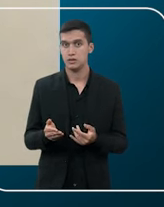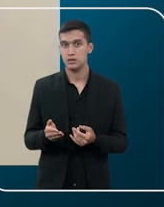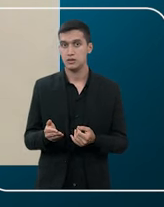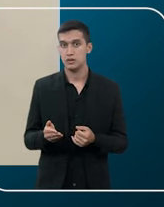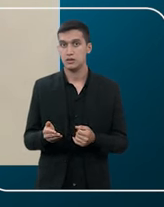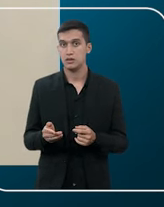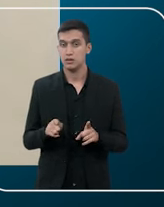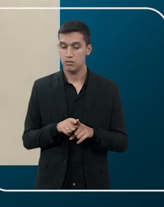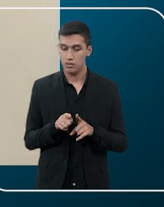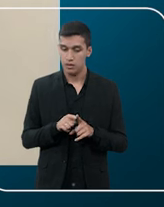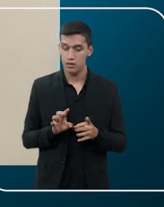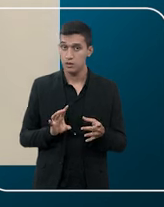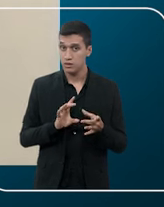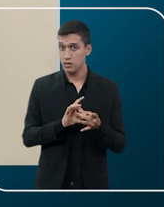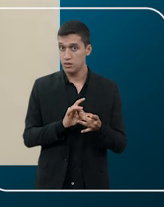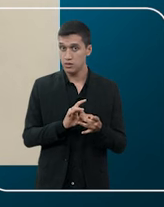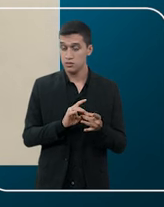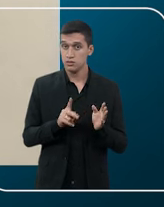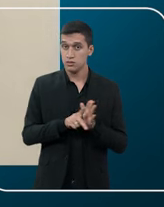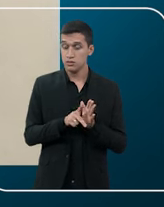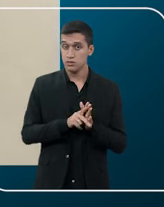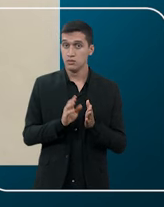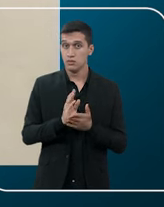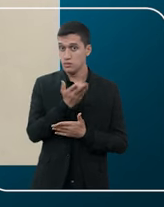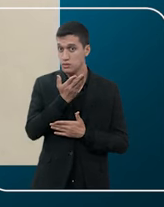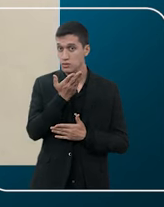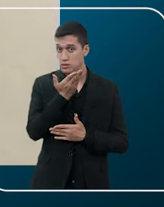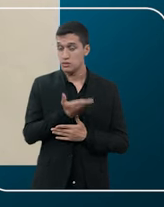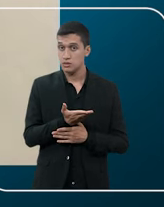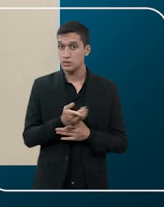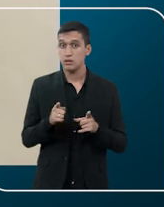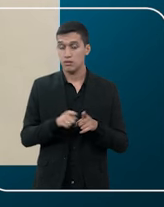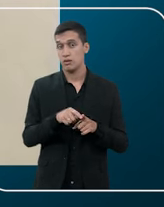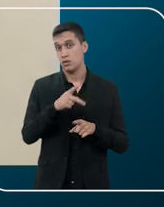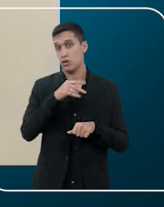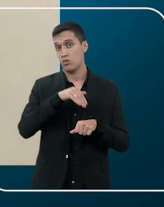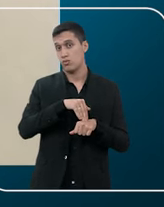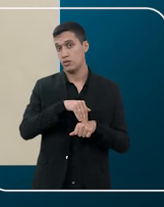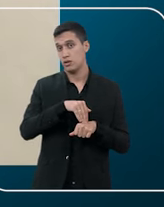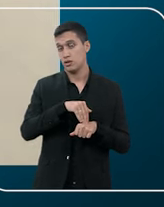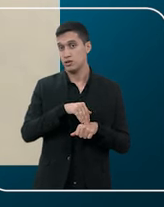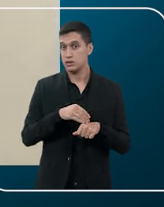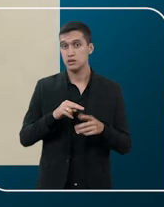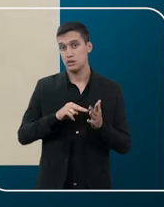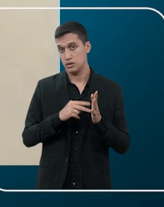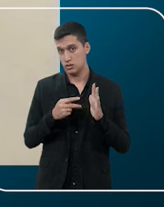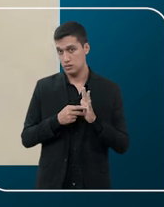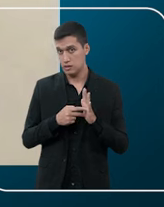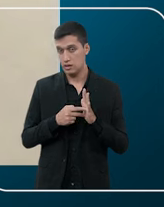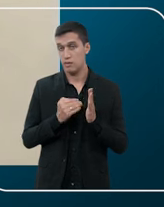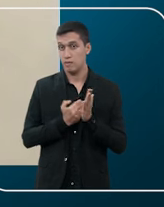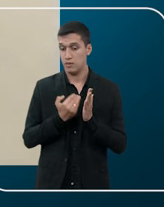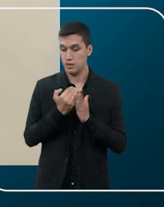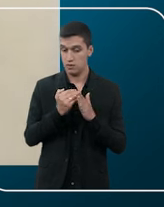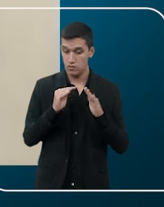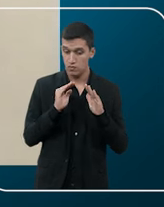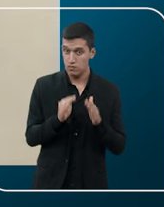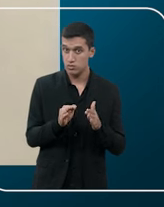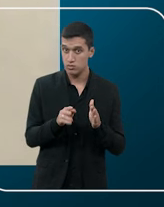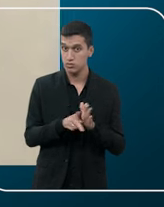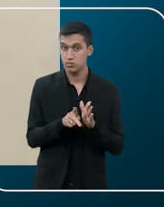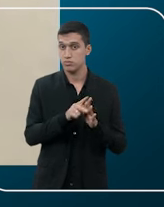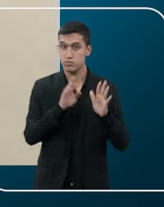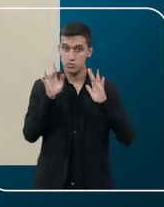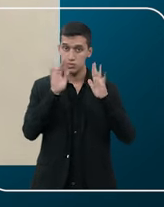um nexo entre o ato e o dano e a culpa, que se caracteriza de modo mais objetivo do ponto de